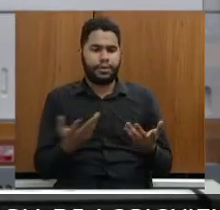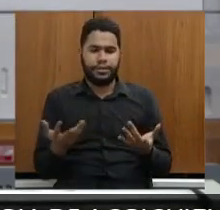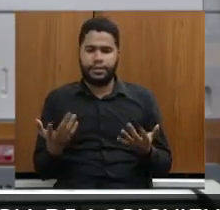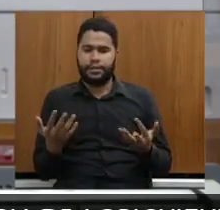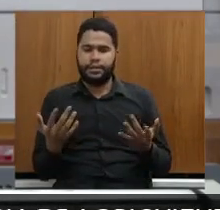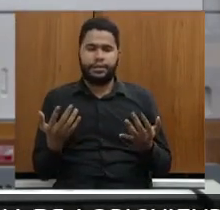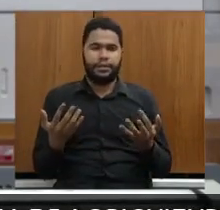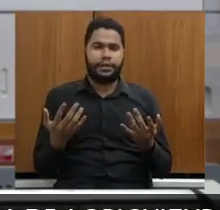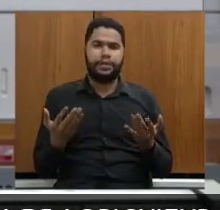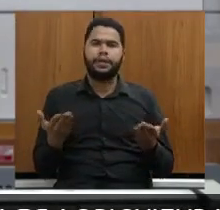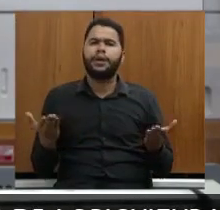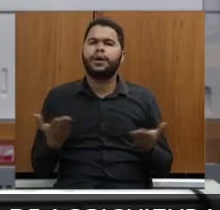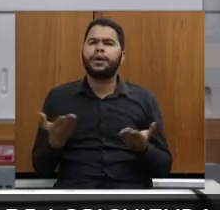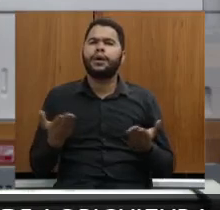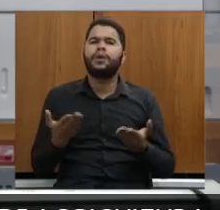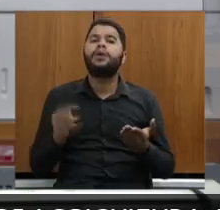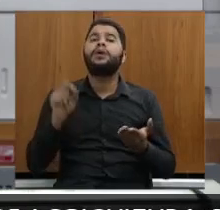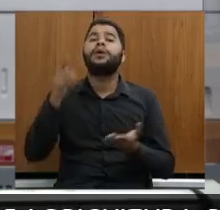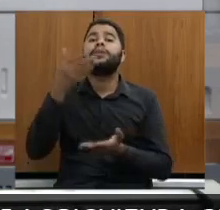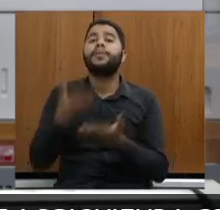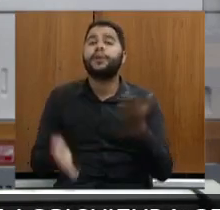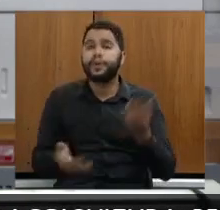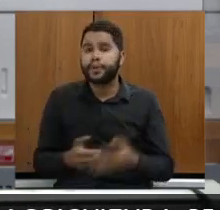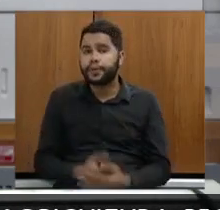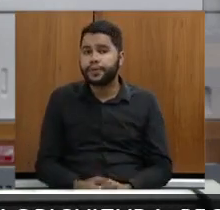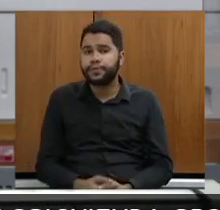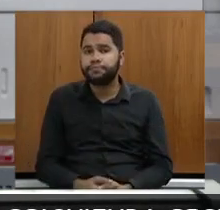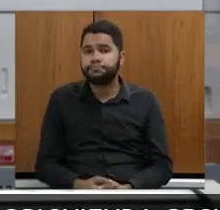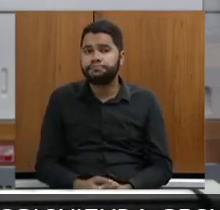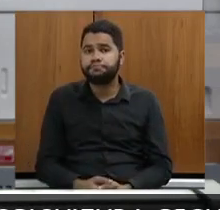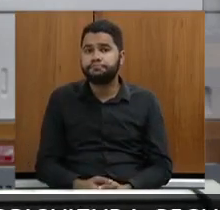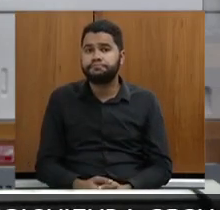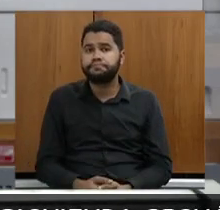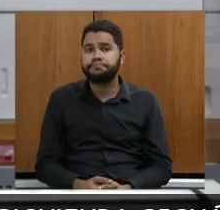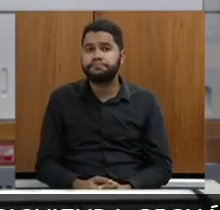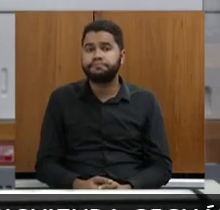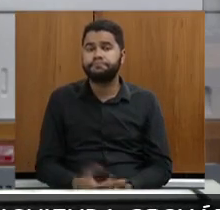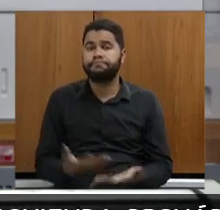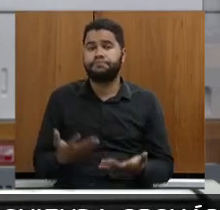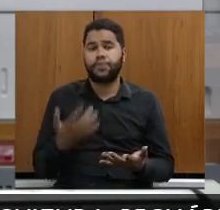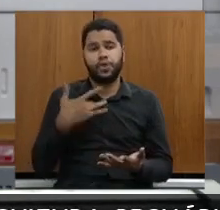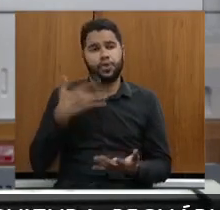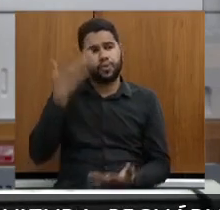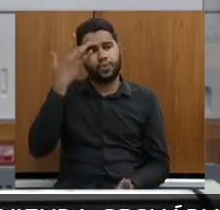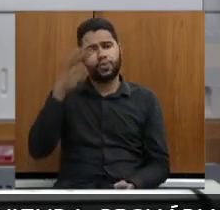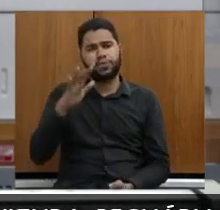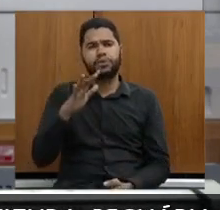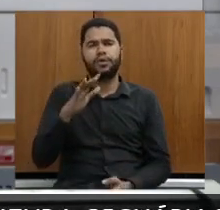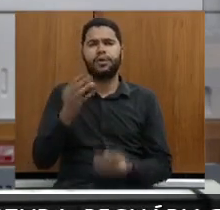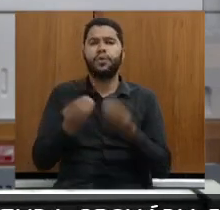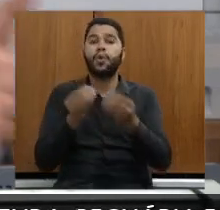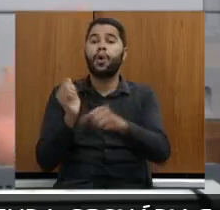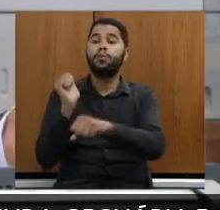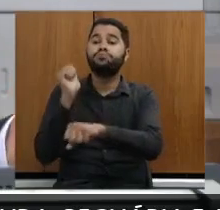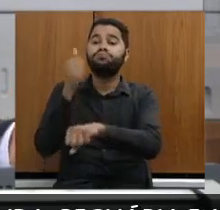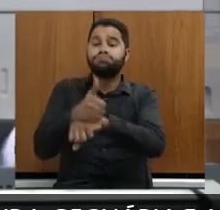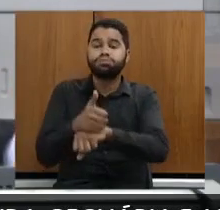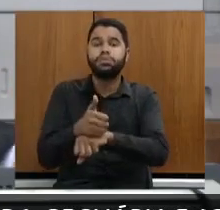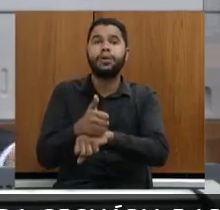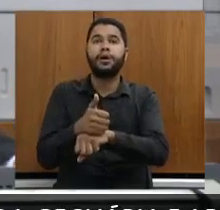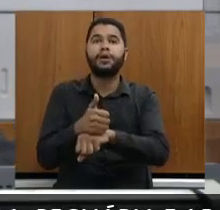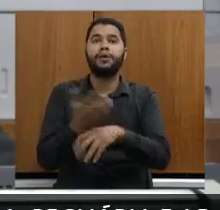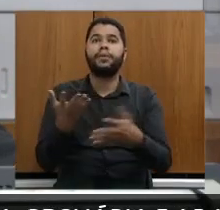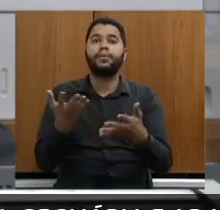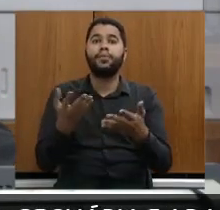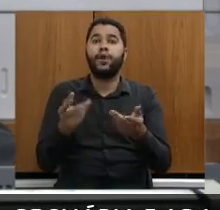e agora quem perdeu com isso foi ver lista né Eu não sei é depois a reposição que ele